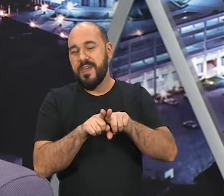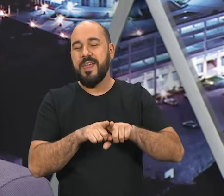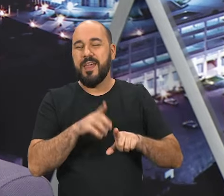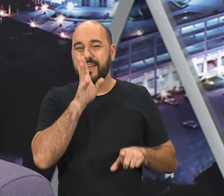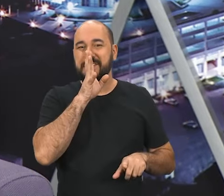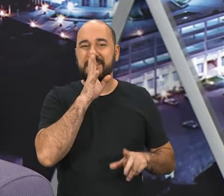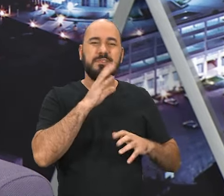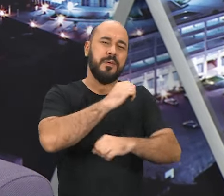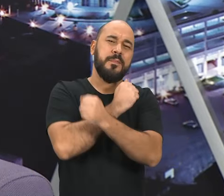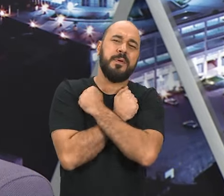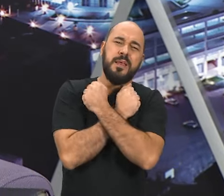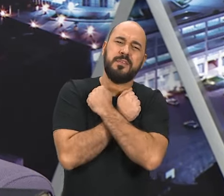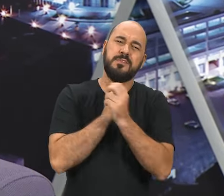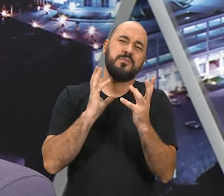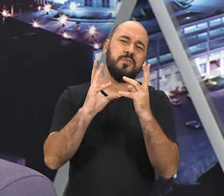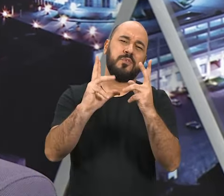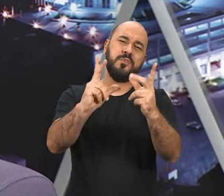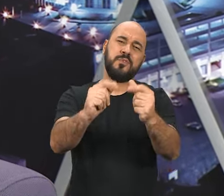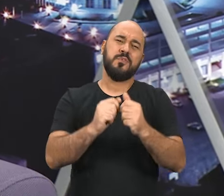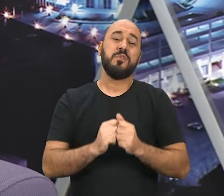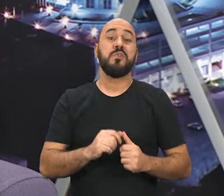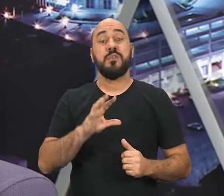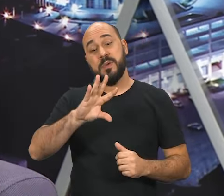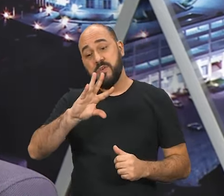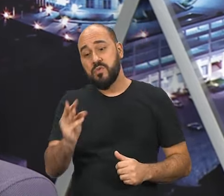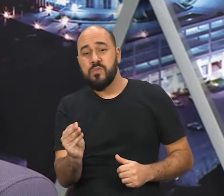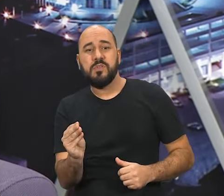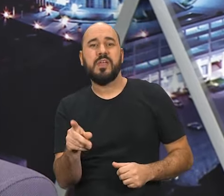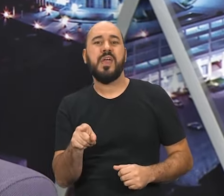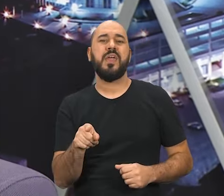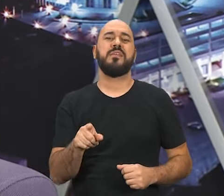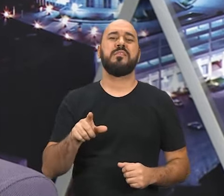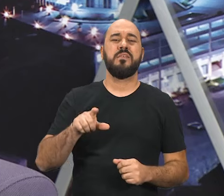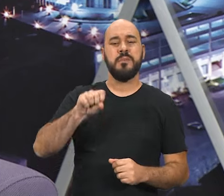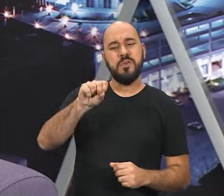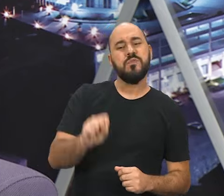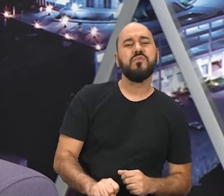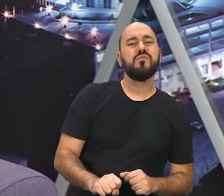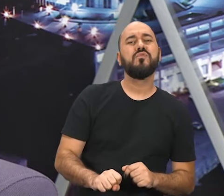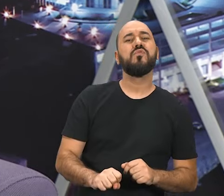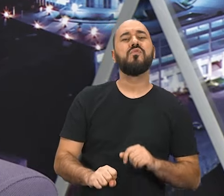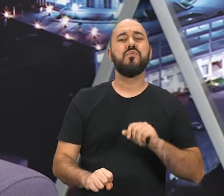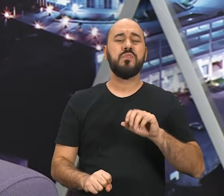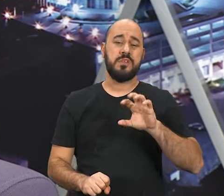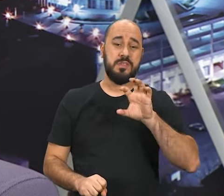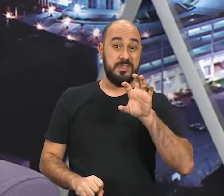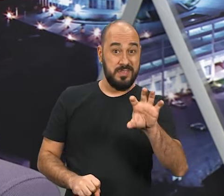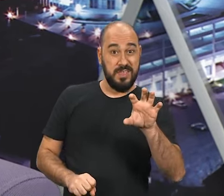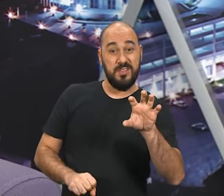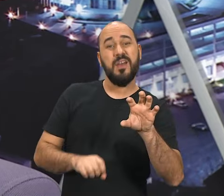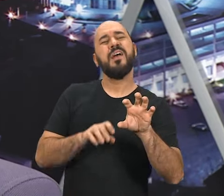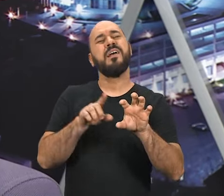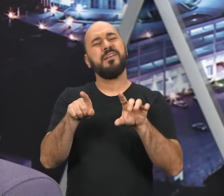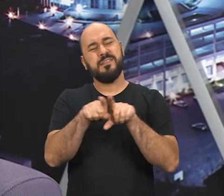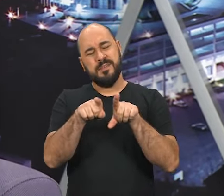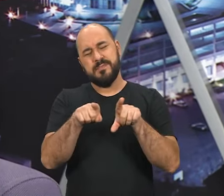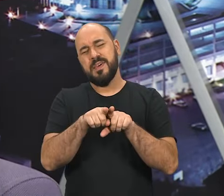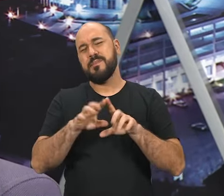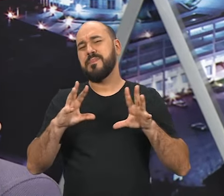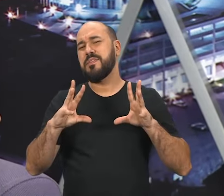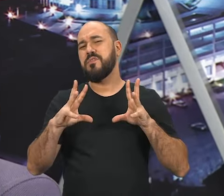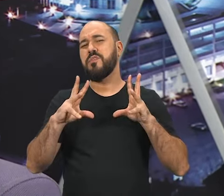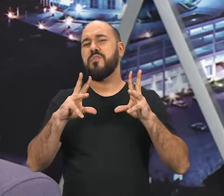do Norte. Um abraço para você que está no Sudeste, para você do Sul, para você do Centro-Oeste, para você